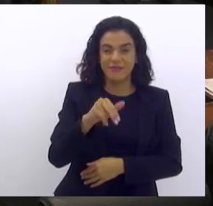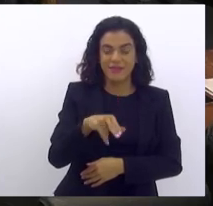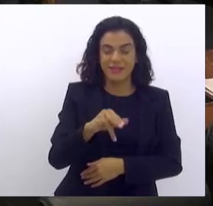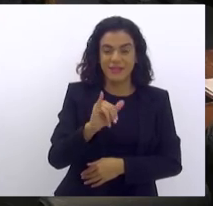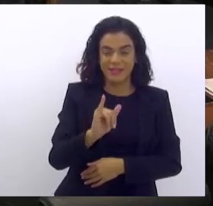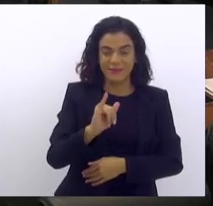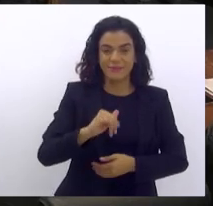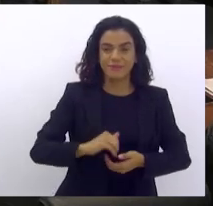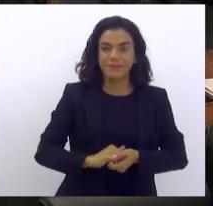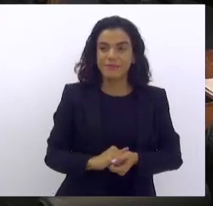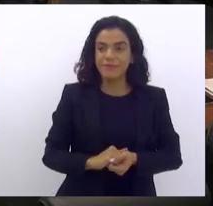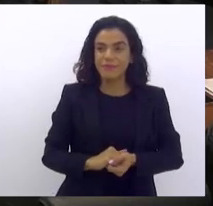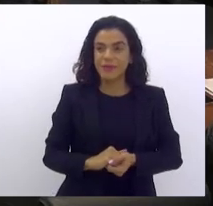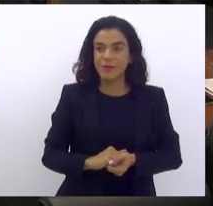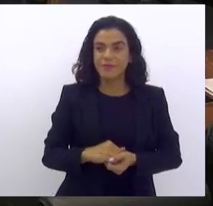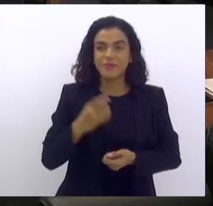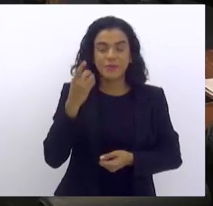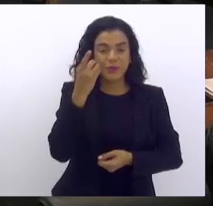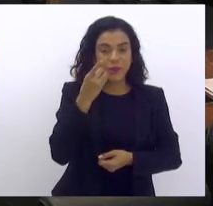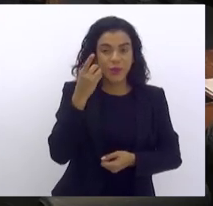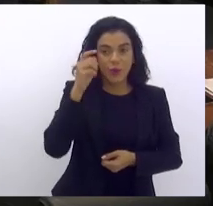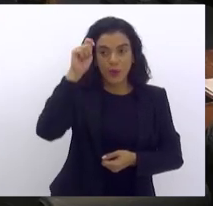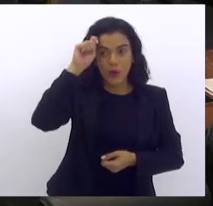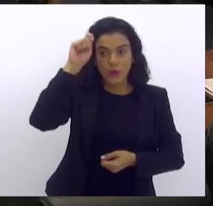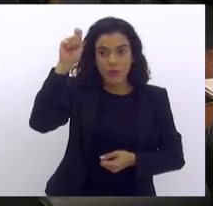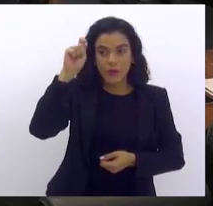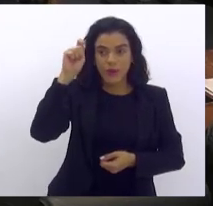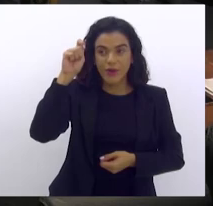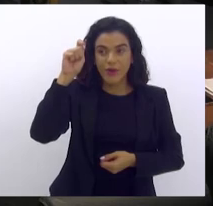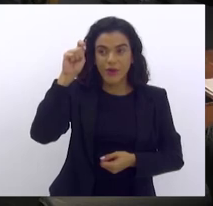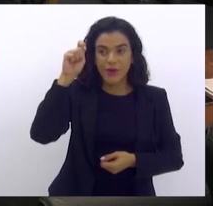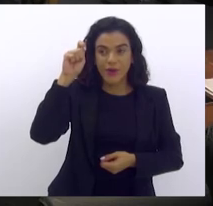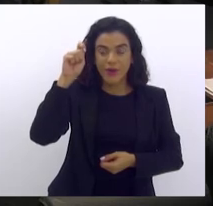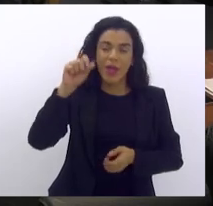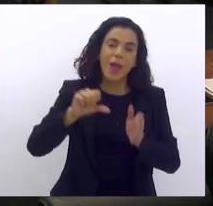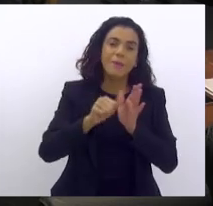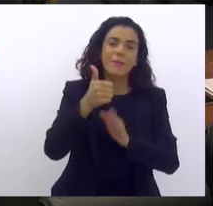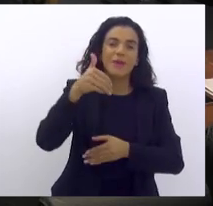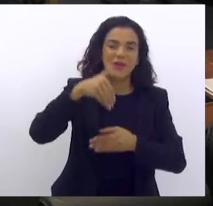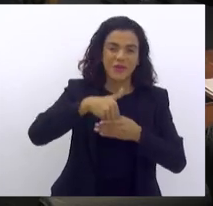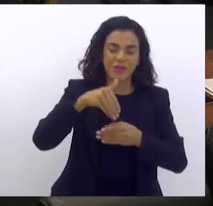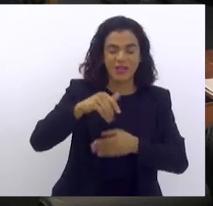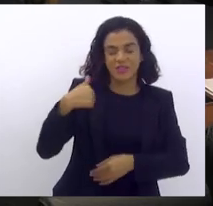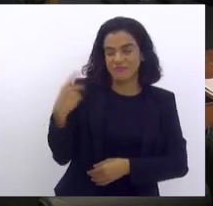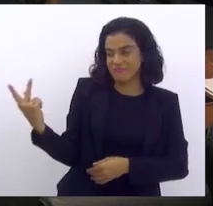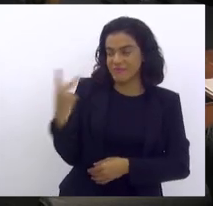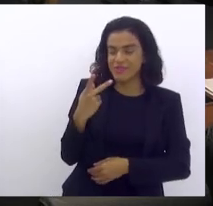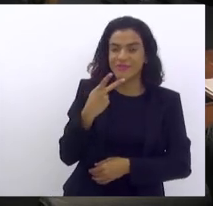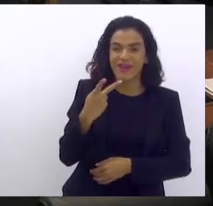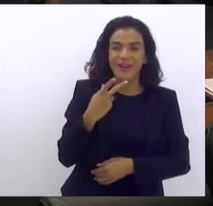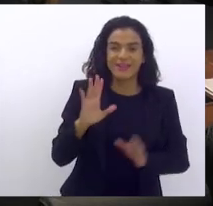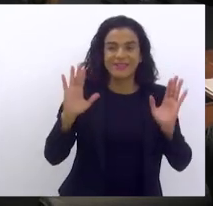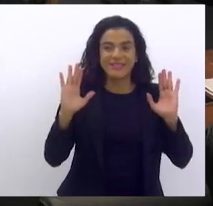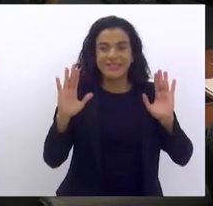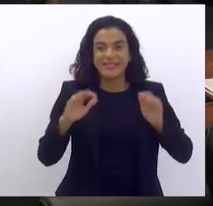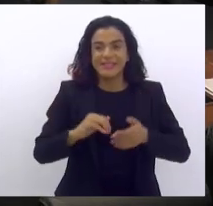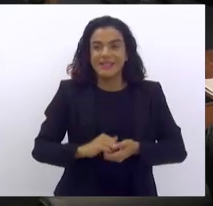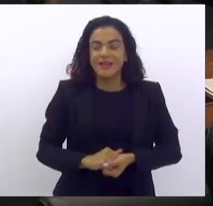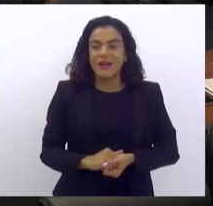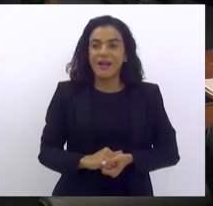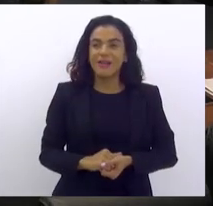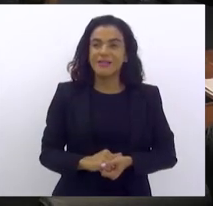deputado. Não, vamos esperar votar. O autor. Votar depois primeiro. Depois da votação, a gente declara. Vamos acabar. Com os